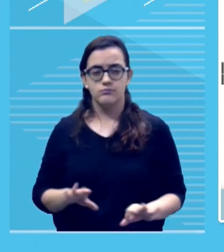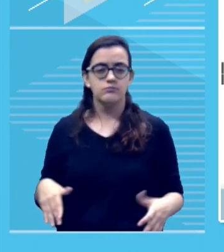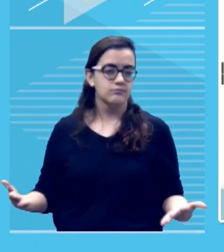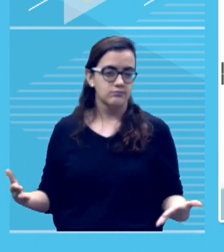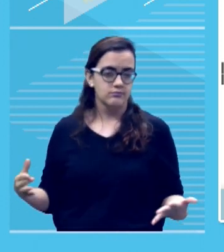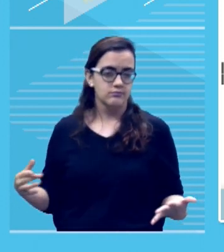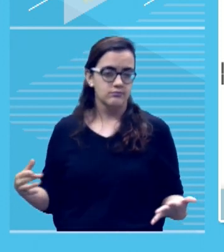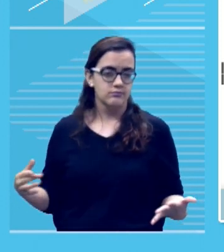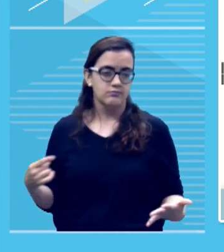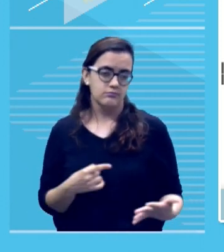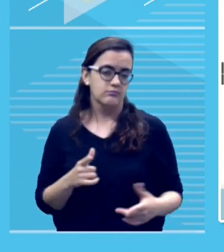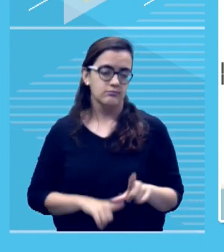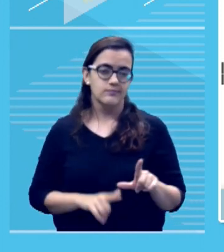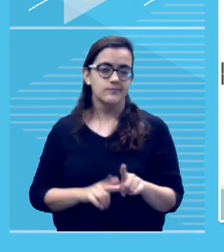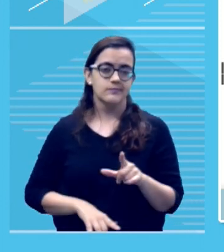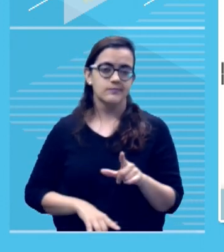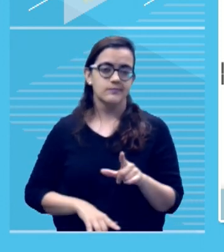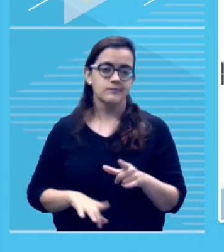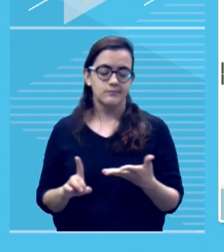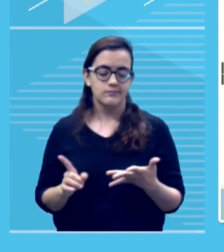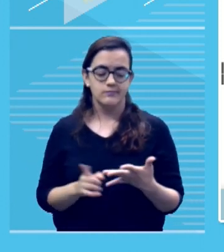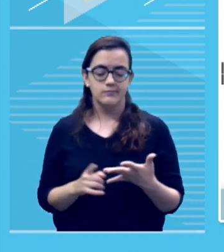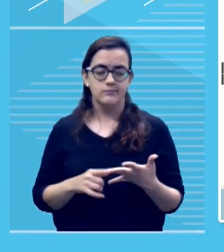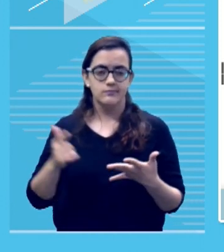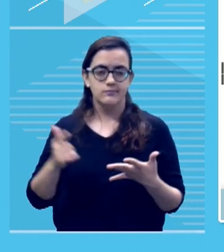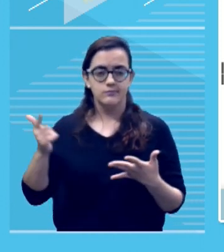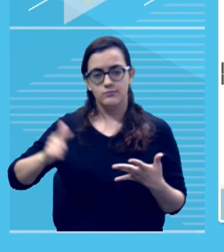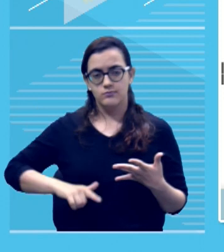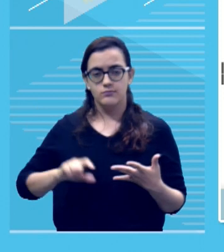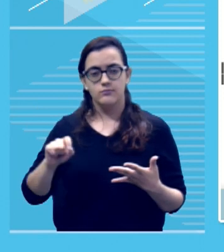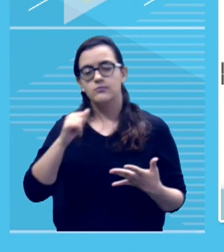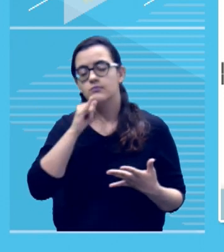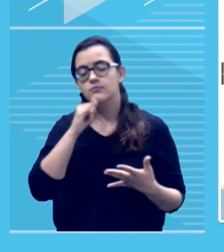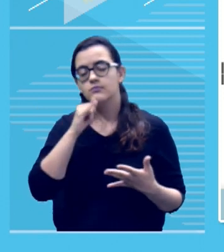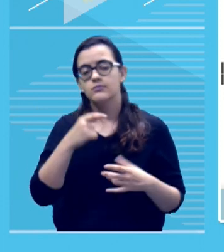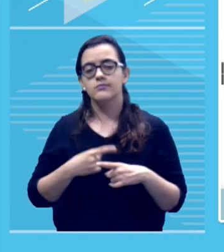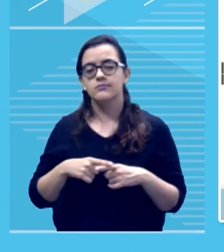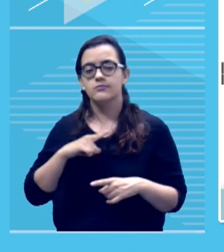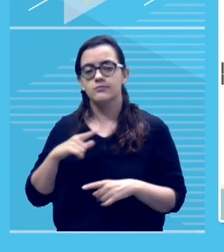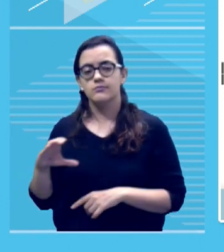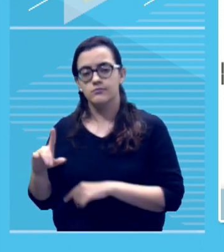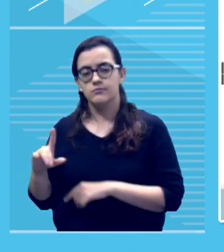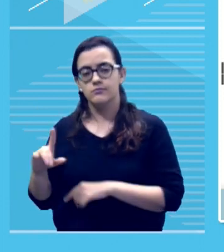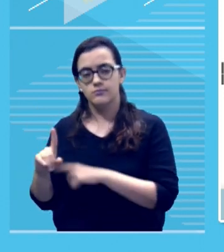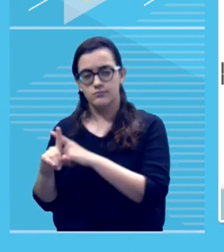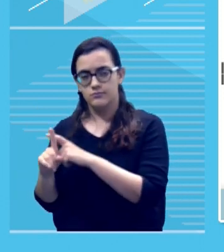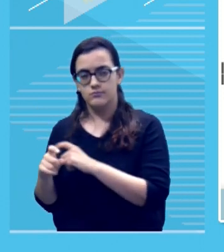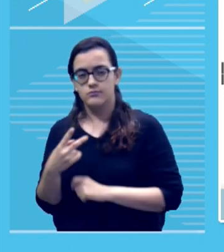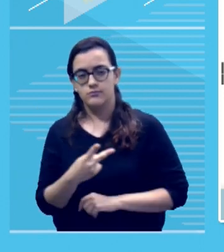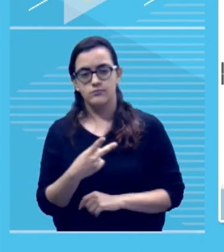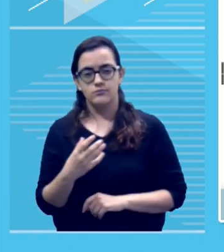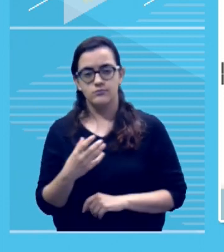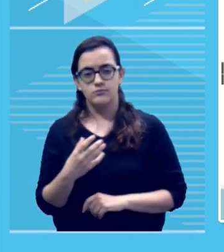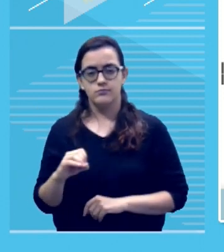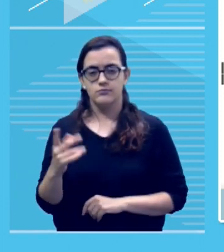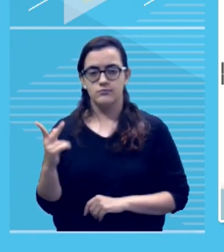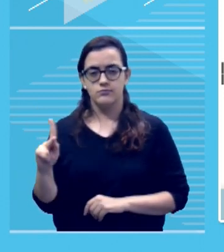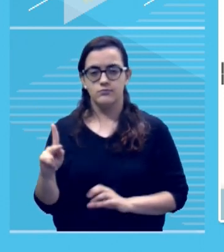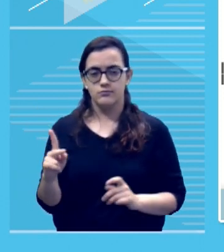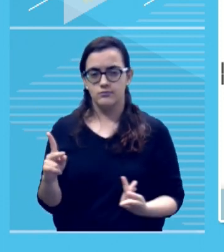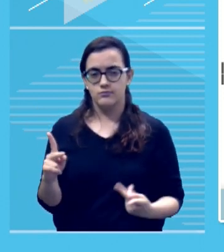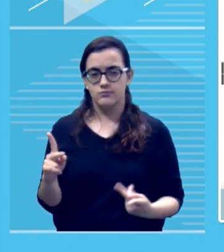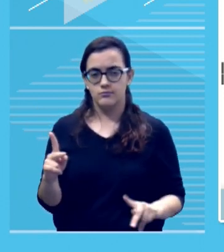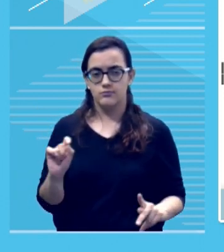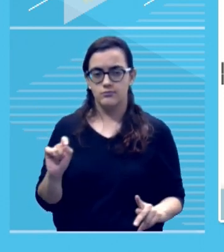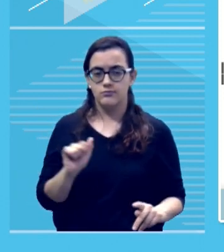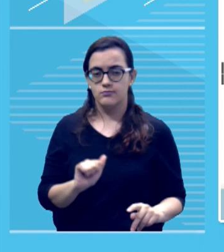aí vai ser a letra D. Que está dizendo que tem um carbono quiral e tem dois álcoois. Essas duas hidroxilas